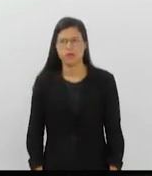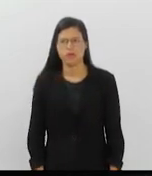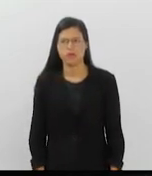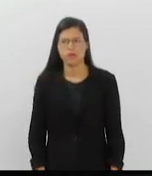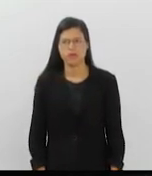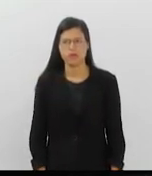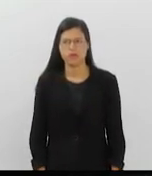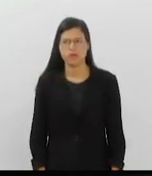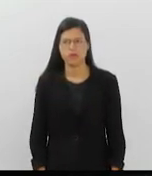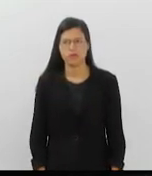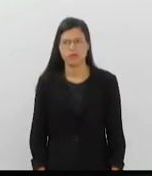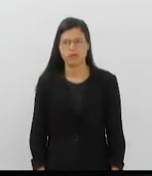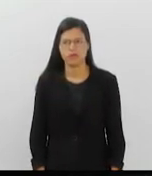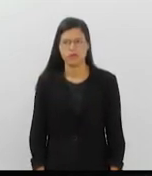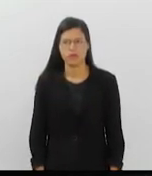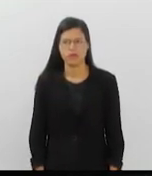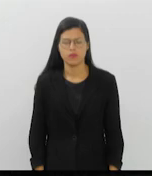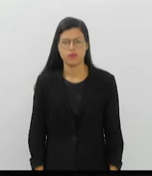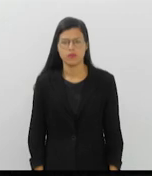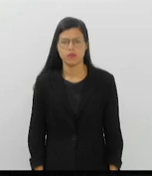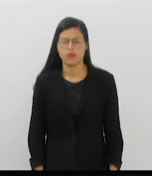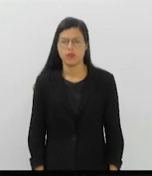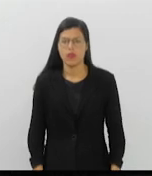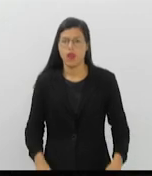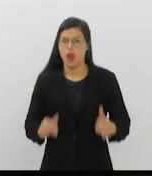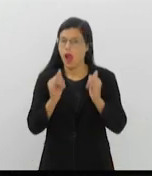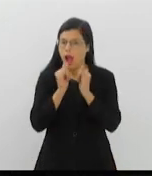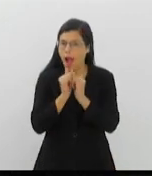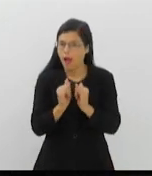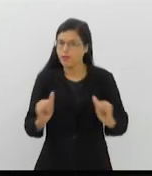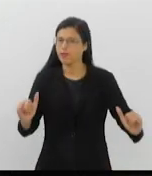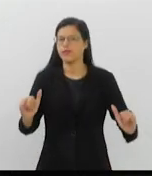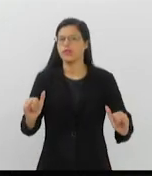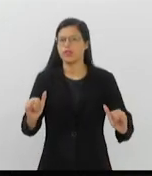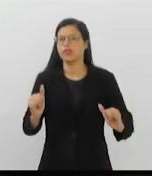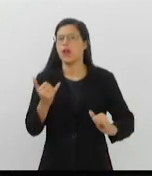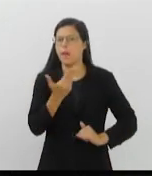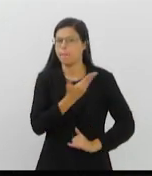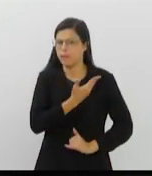friso Quem avisa amigo